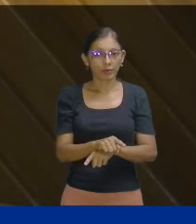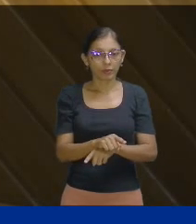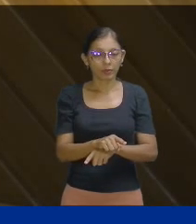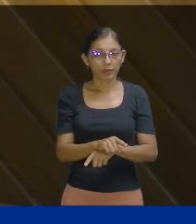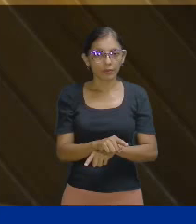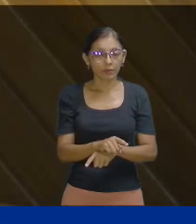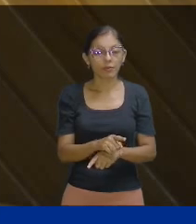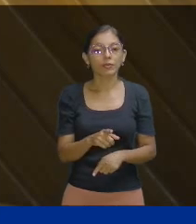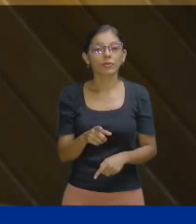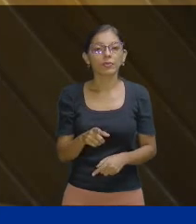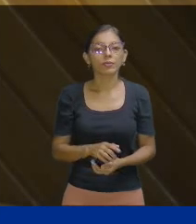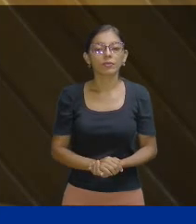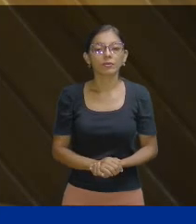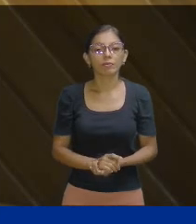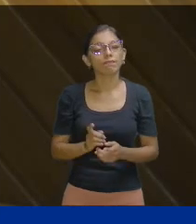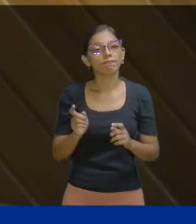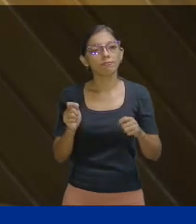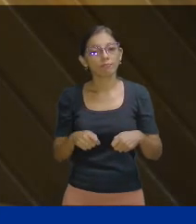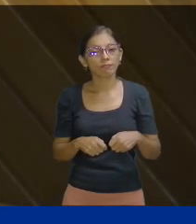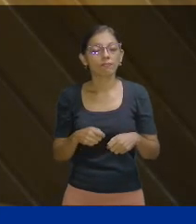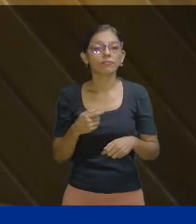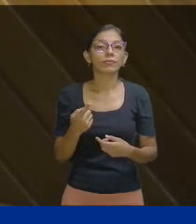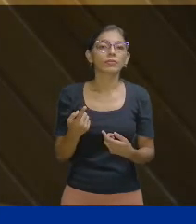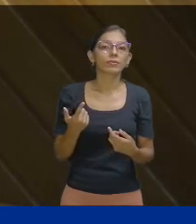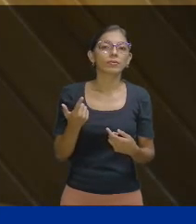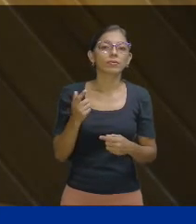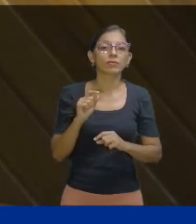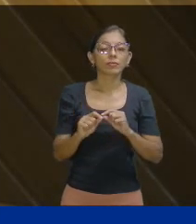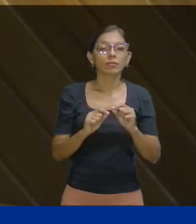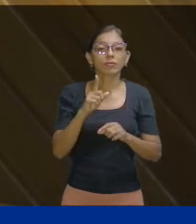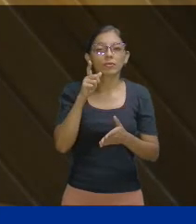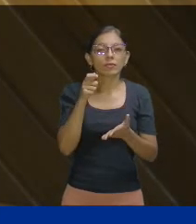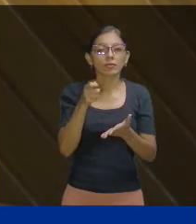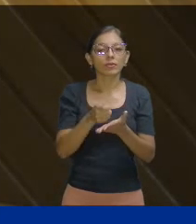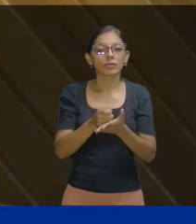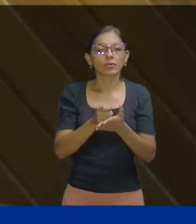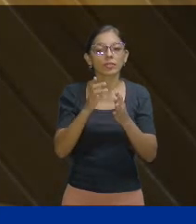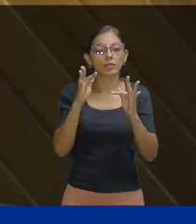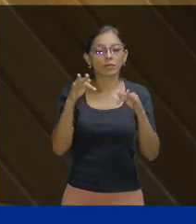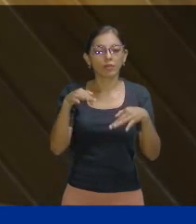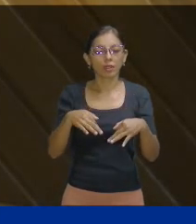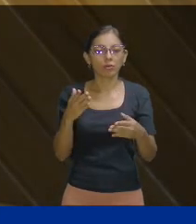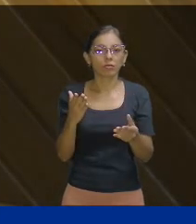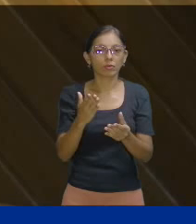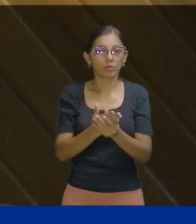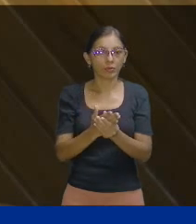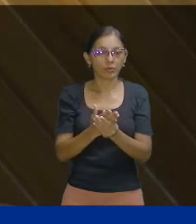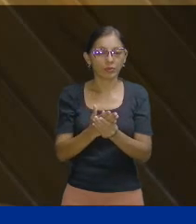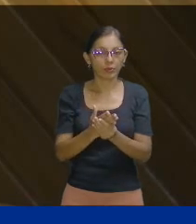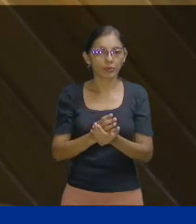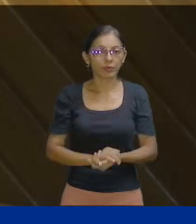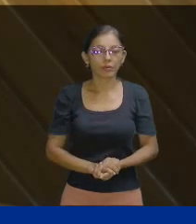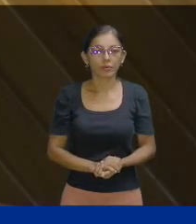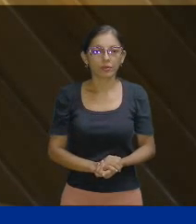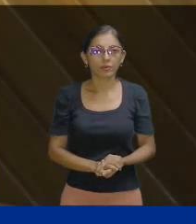da citação e seus efeitos sobre a decisão final do processo principal, a